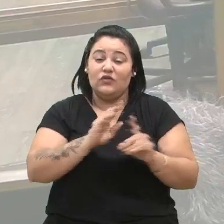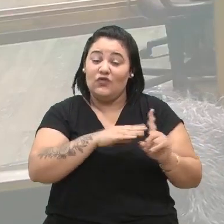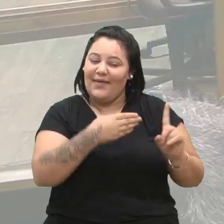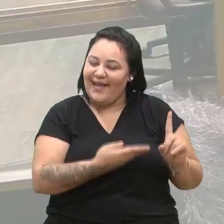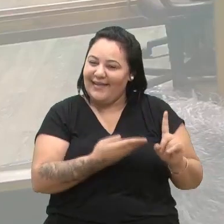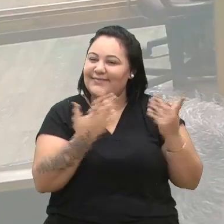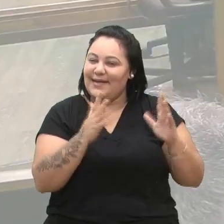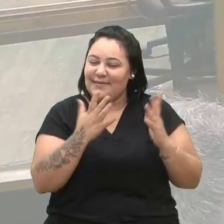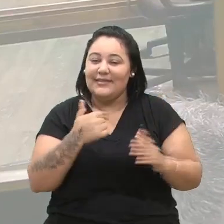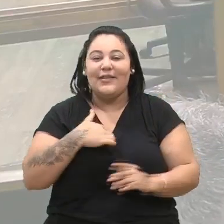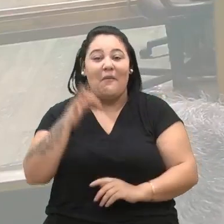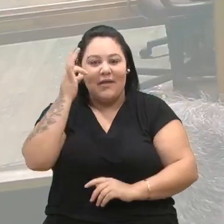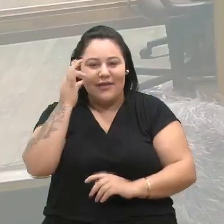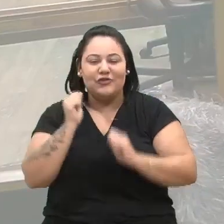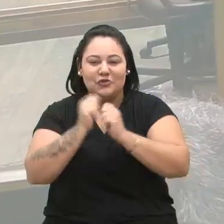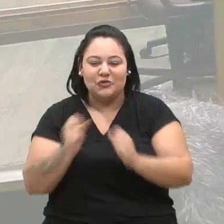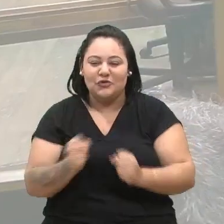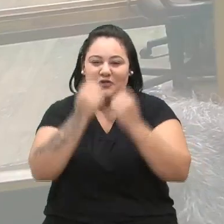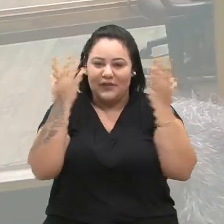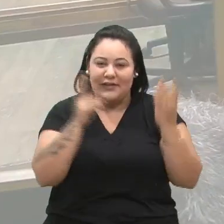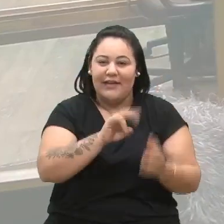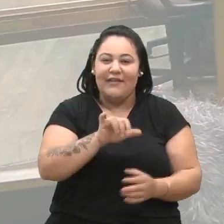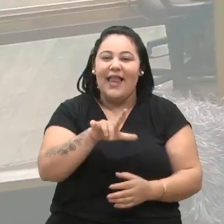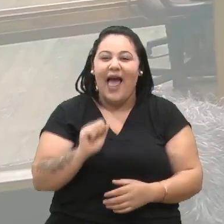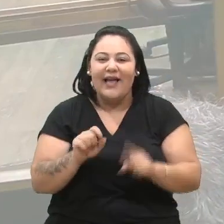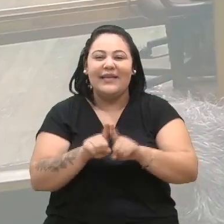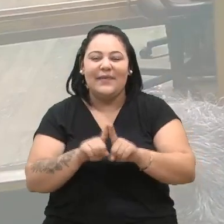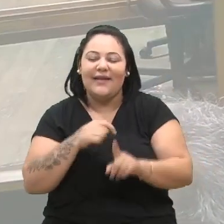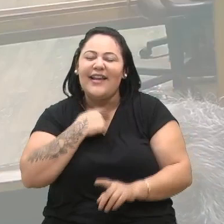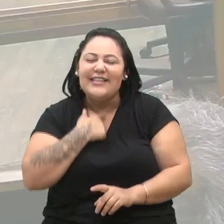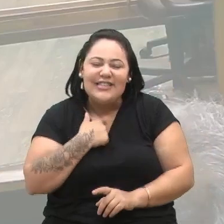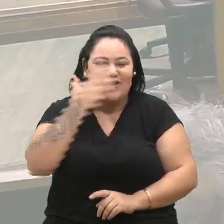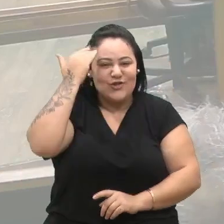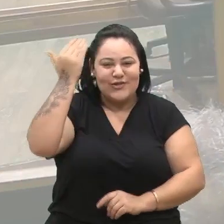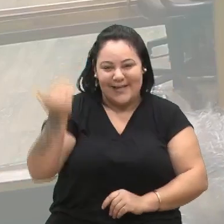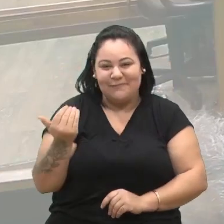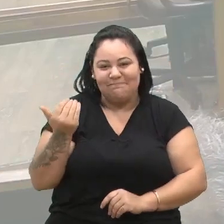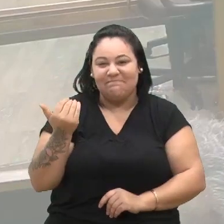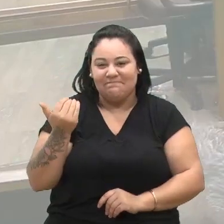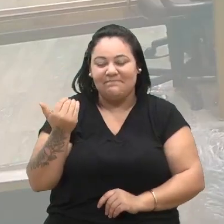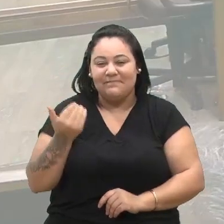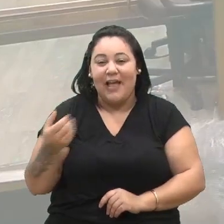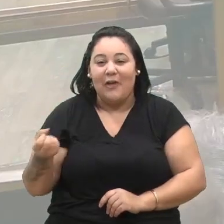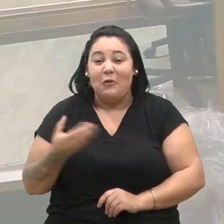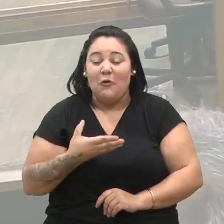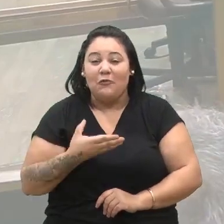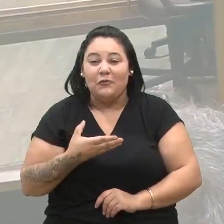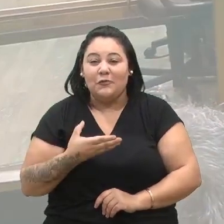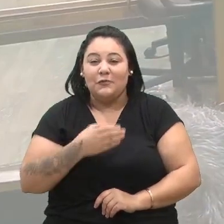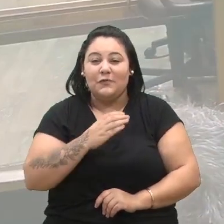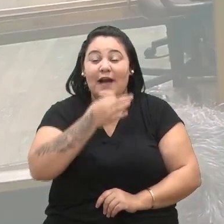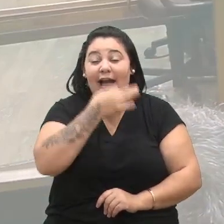Estava também presente neste evento ali da Vila Gauchinha e desejar sucesso, então, ao novo, Caxias do